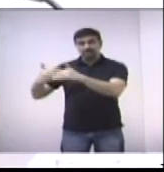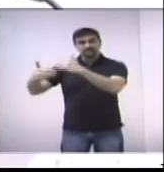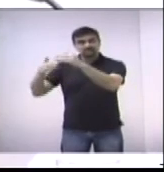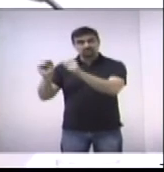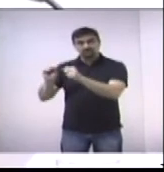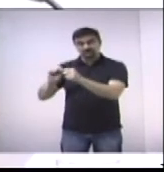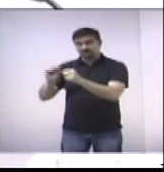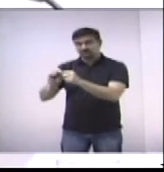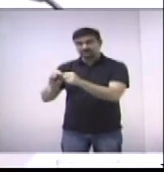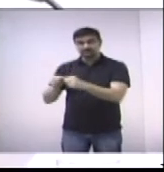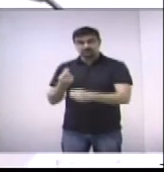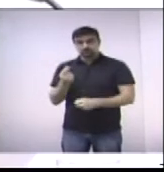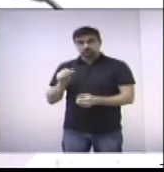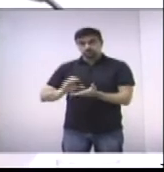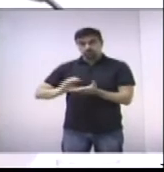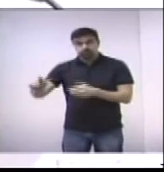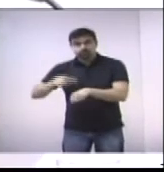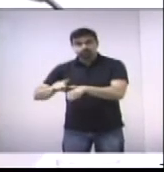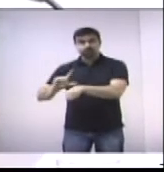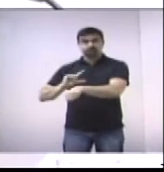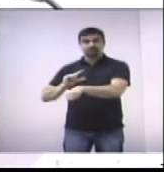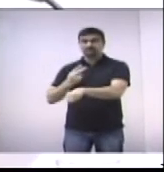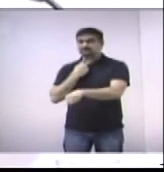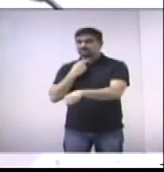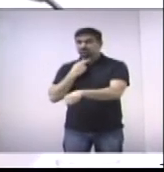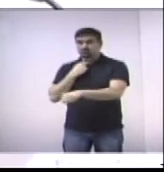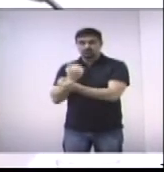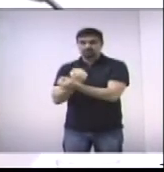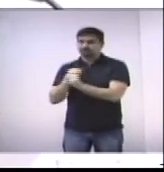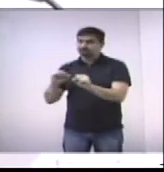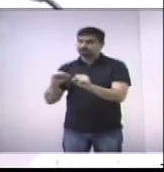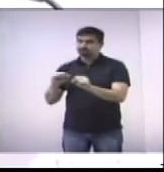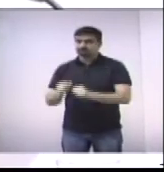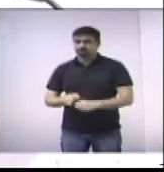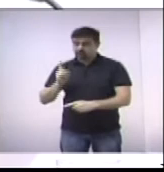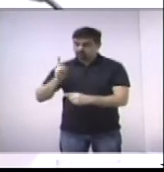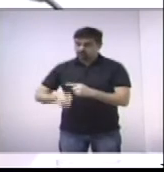o valor adiantado, nem o valor total contratado.